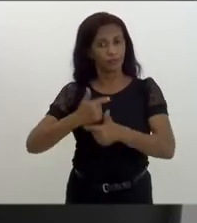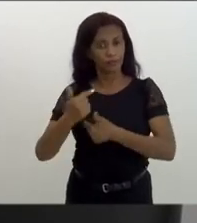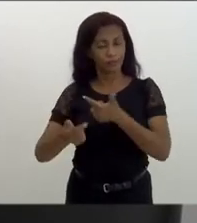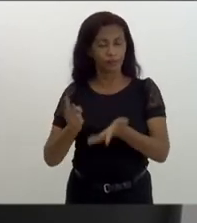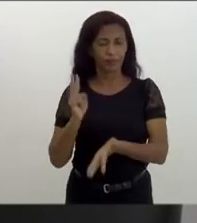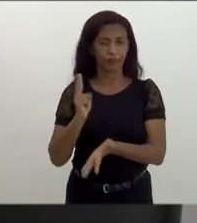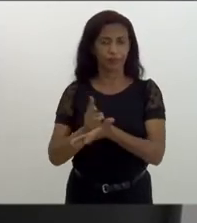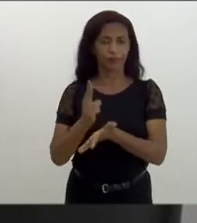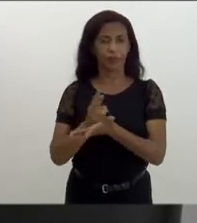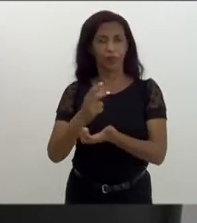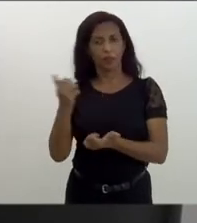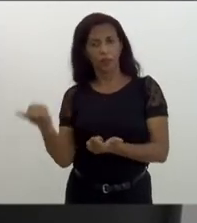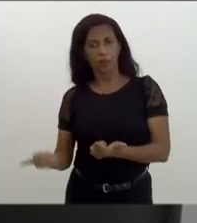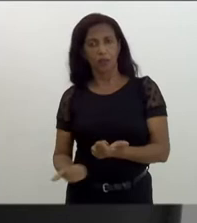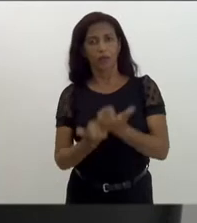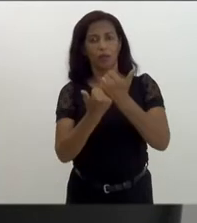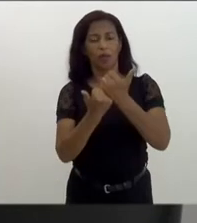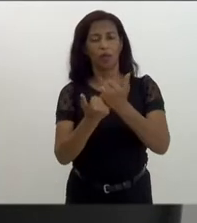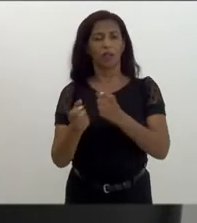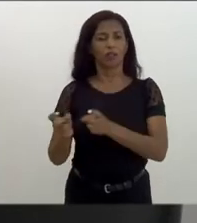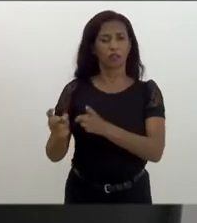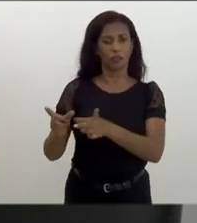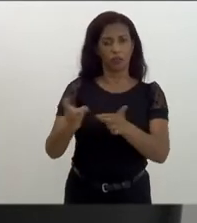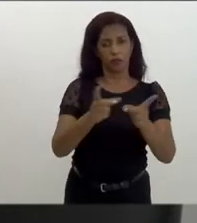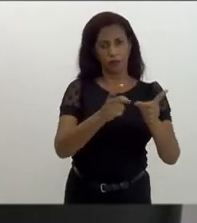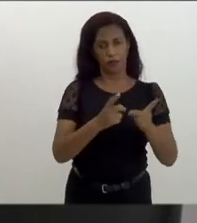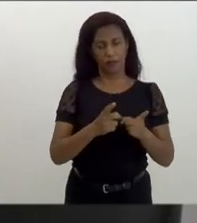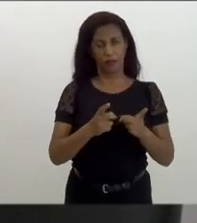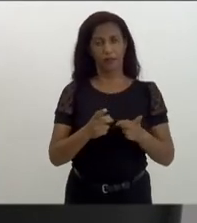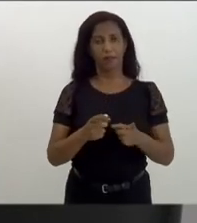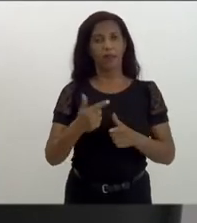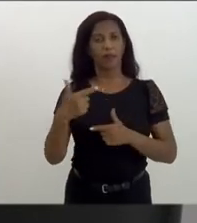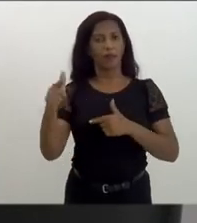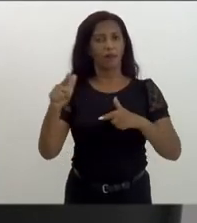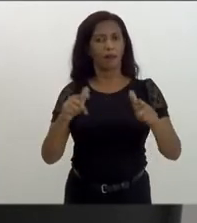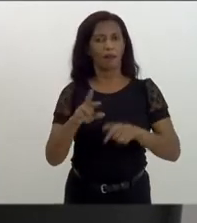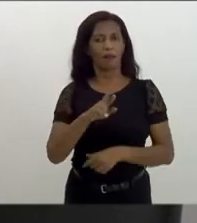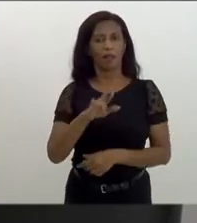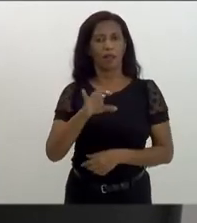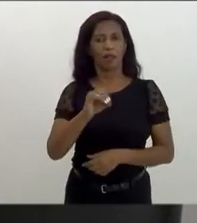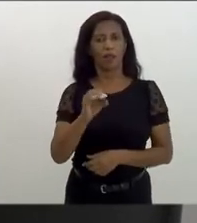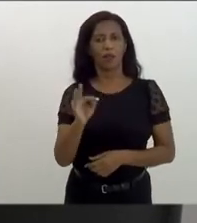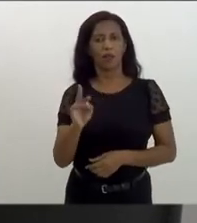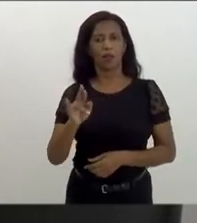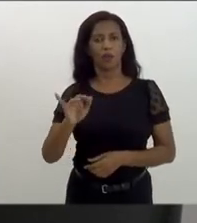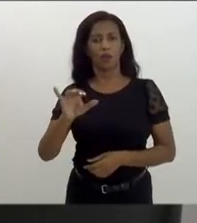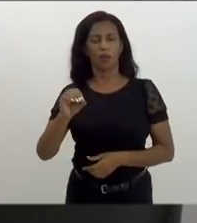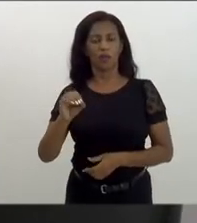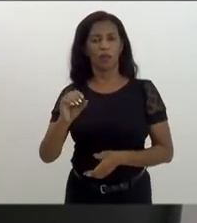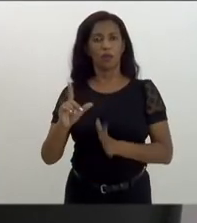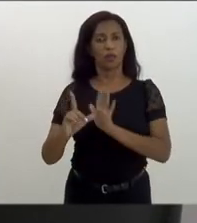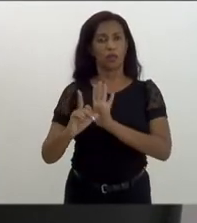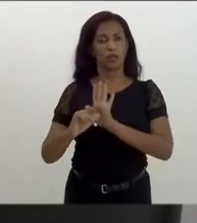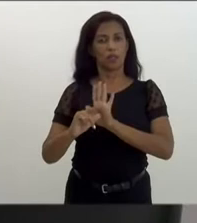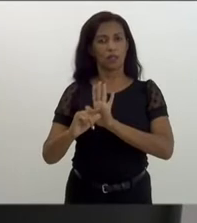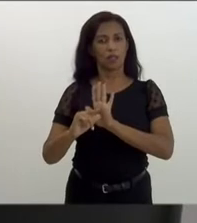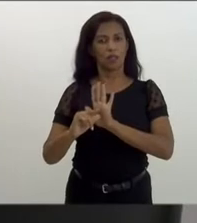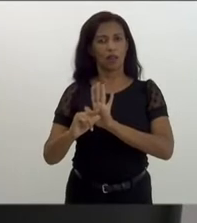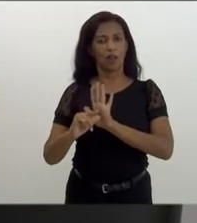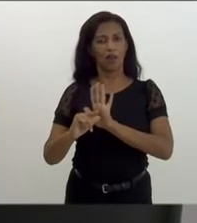que sucedeu eu acho que estão em liquidação entre elas a riotrilhos Ea Central